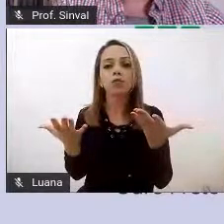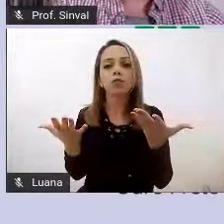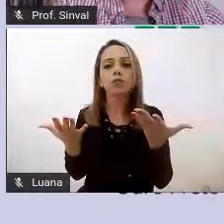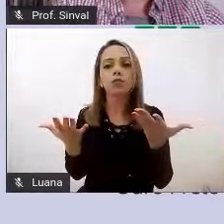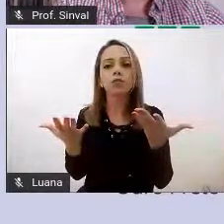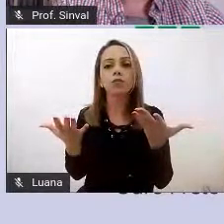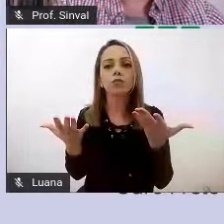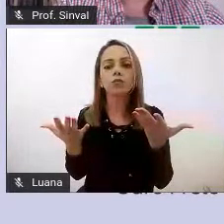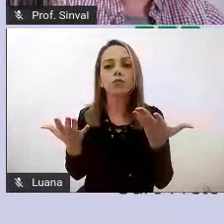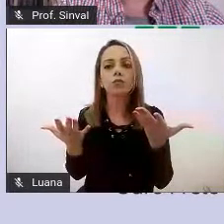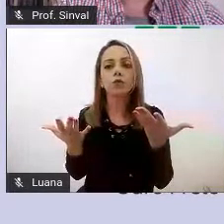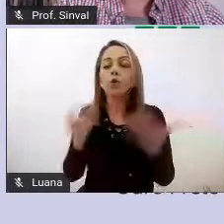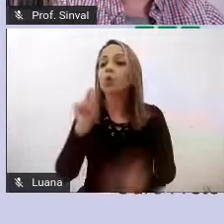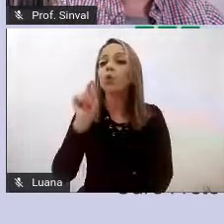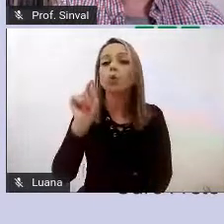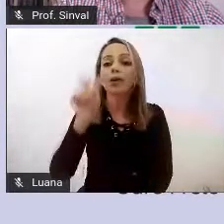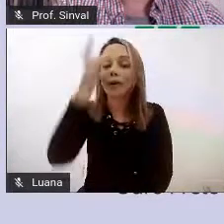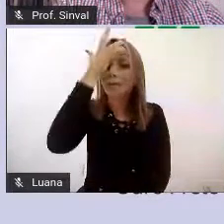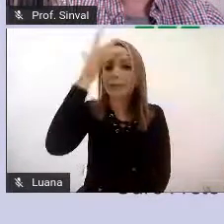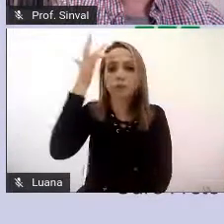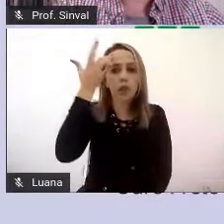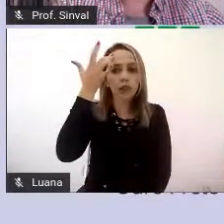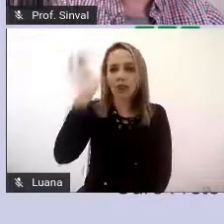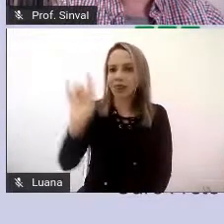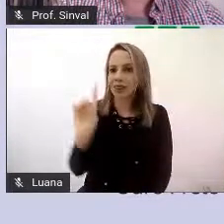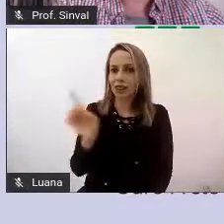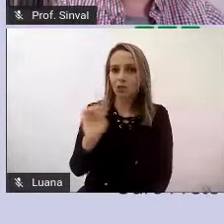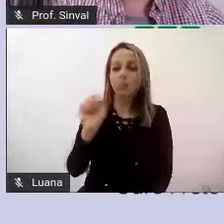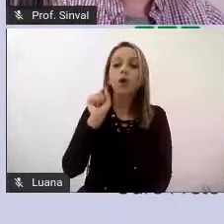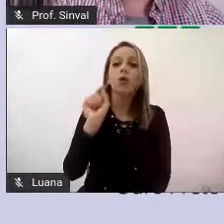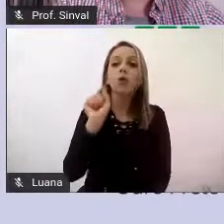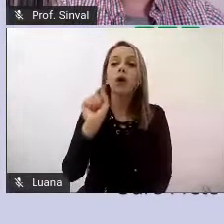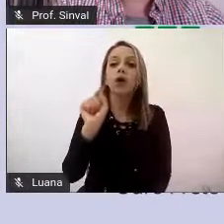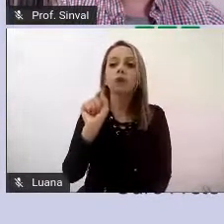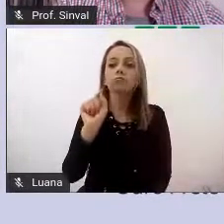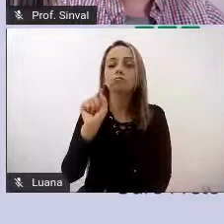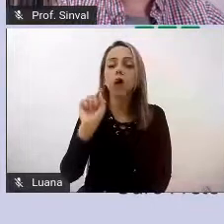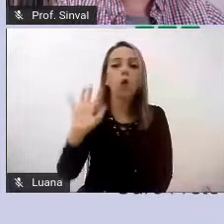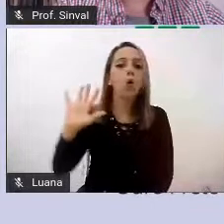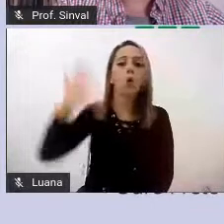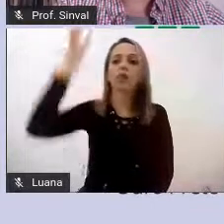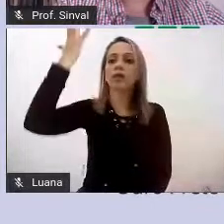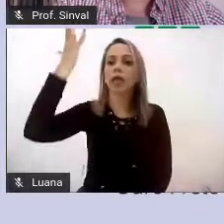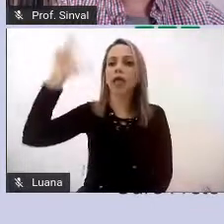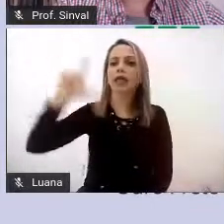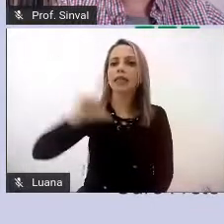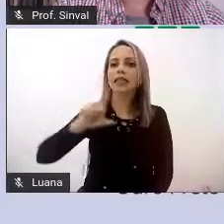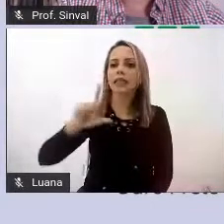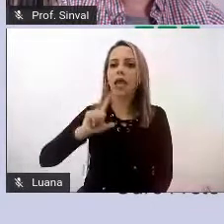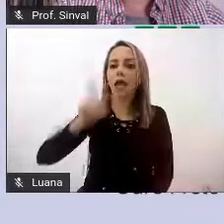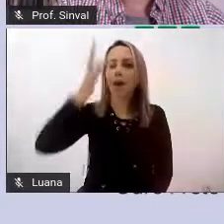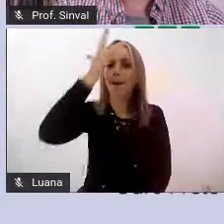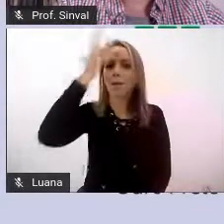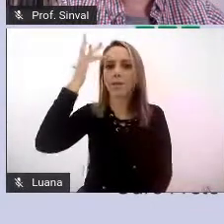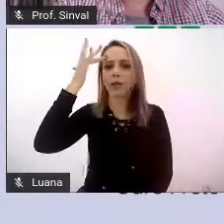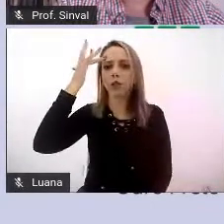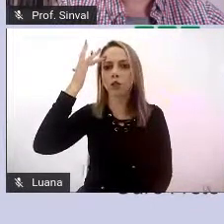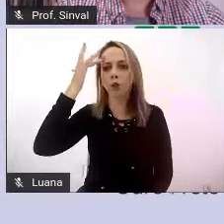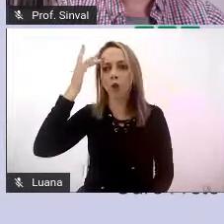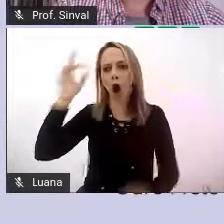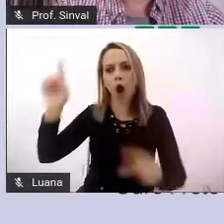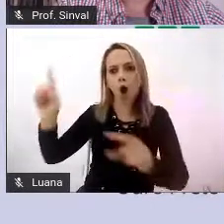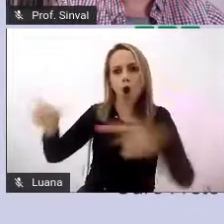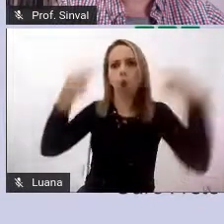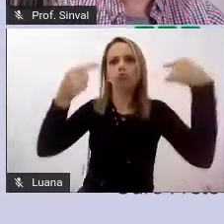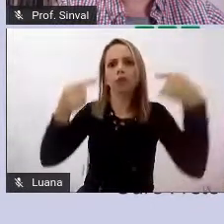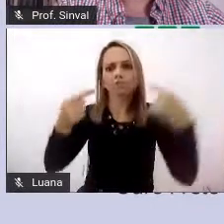O que eles não esperavam, na verdade, era serem recebidos por uma guerrilha de resistência já previamente avisada